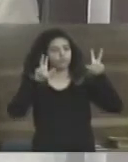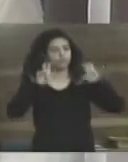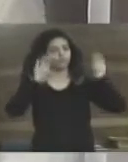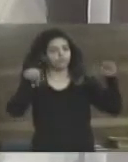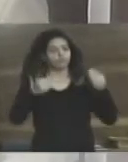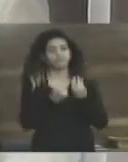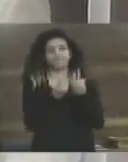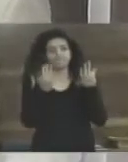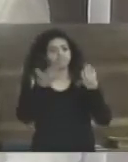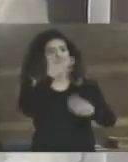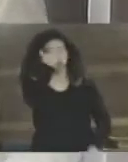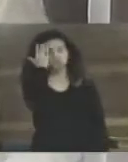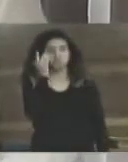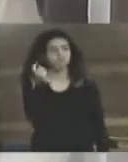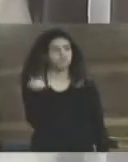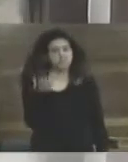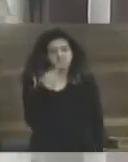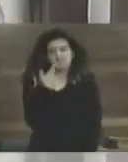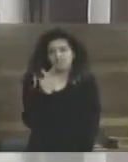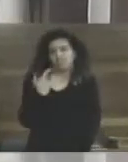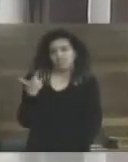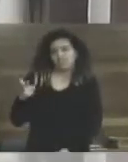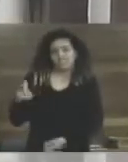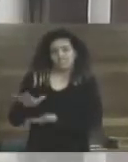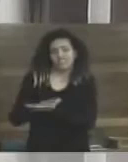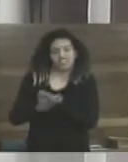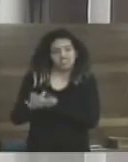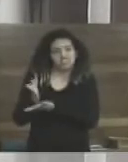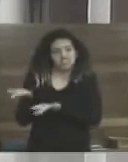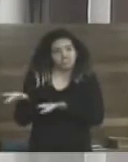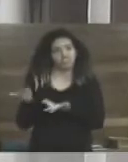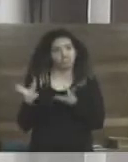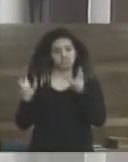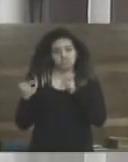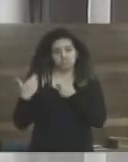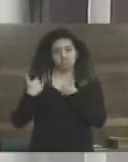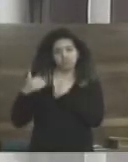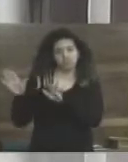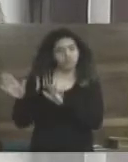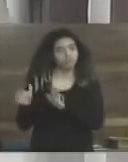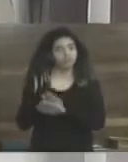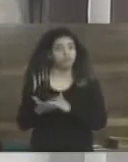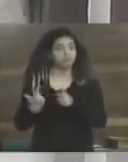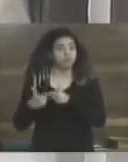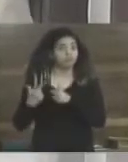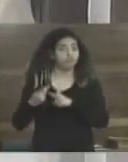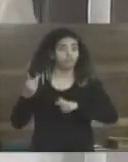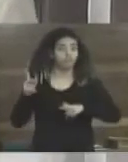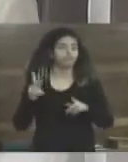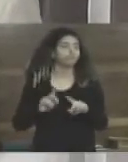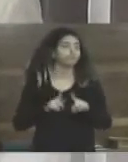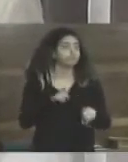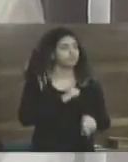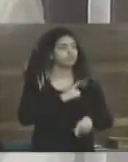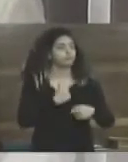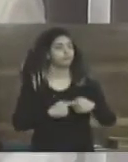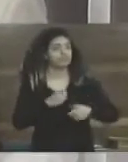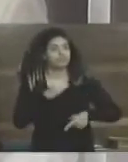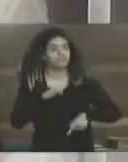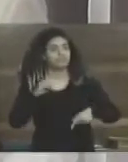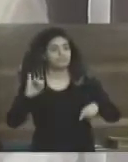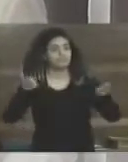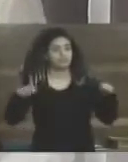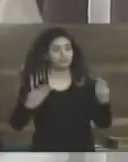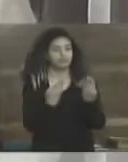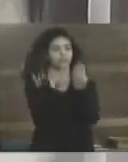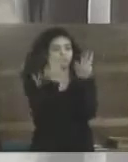estaleiro, muita gente fala assim, eu não tenho nada a ver com aquilo. Pior que tem. Porque se o estaleiro Brás Fels vier fechar as